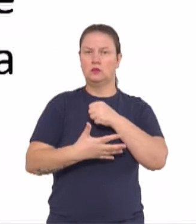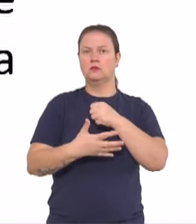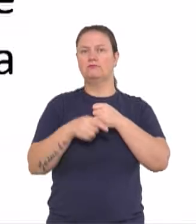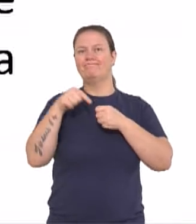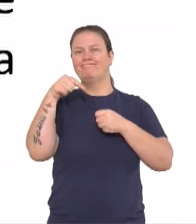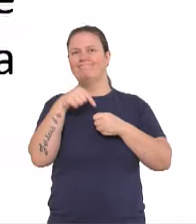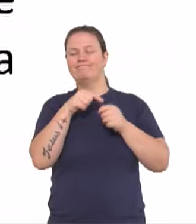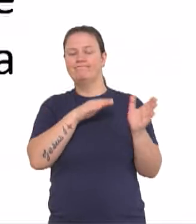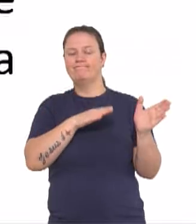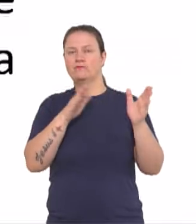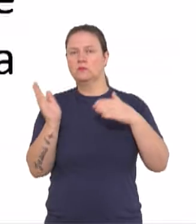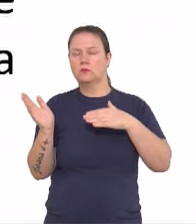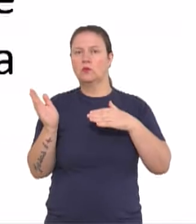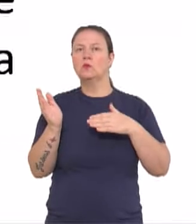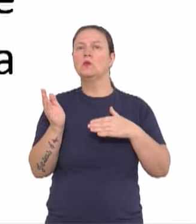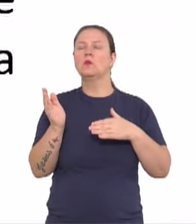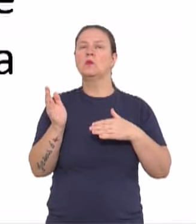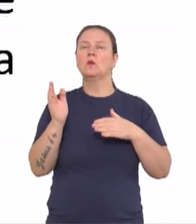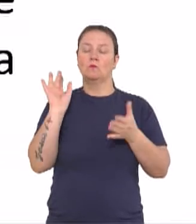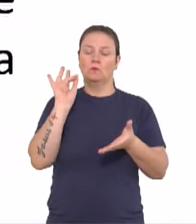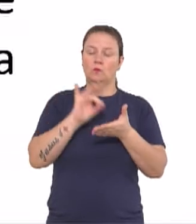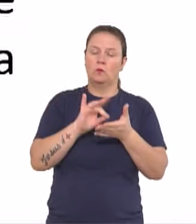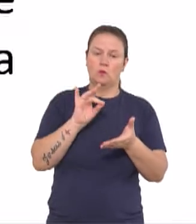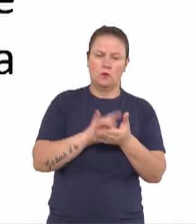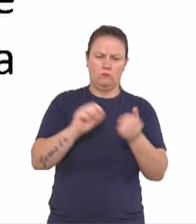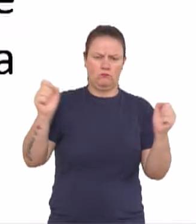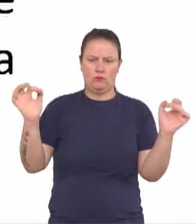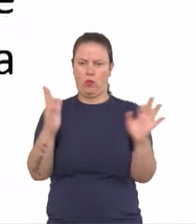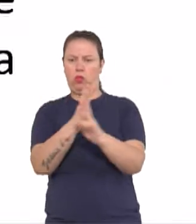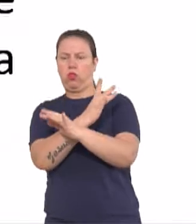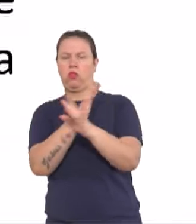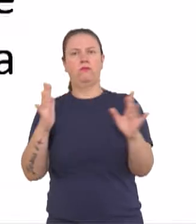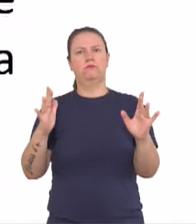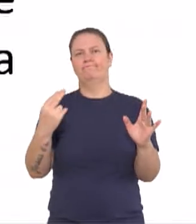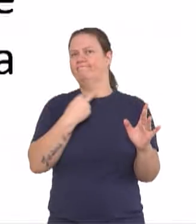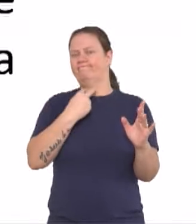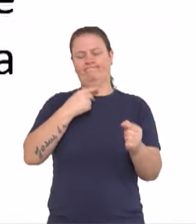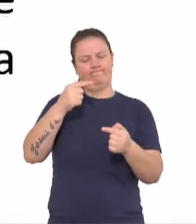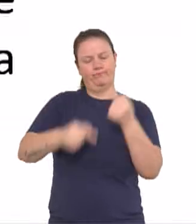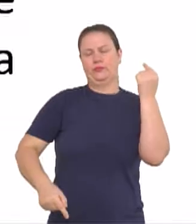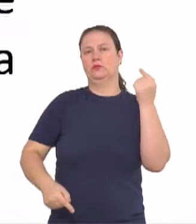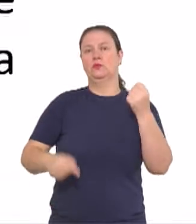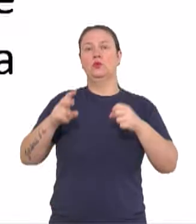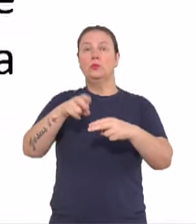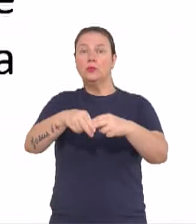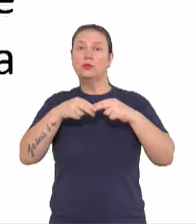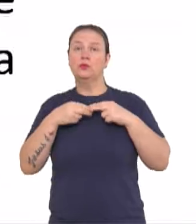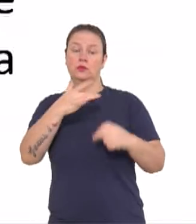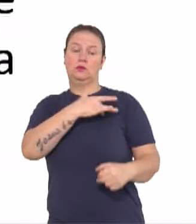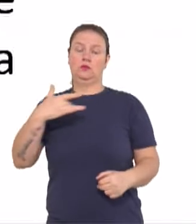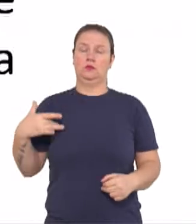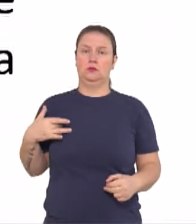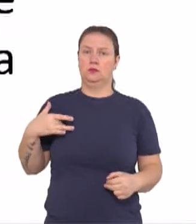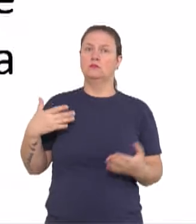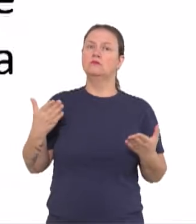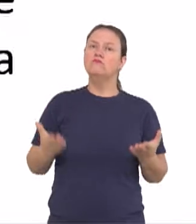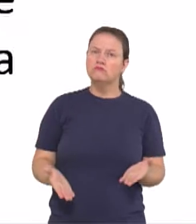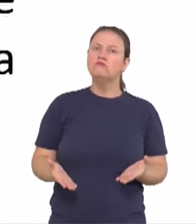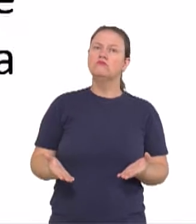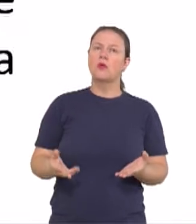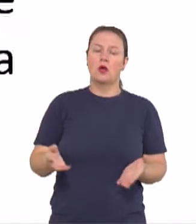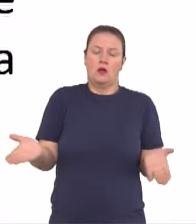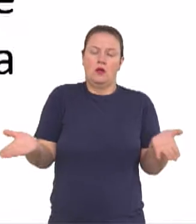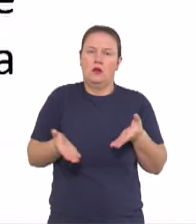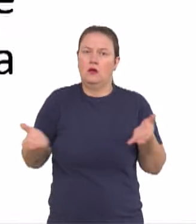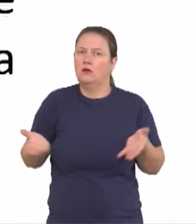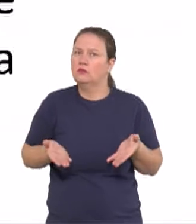coronavírus, Philippe confirmou que aglomerações seguirão barradas por motivos de saúde, o que inviabiliza a